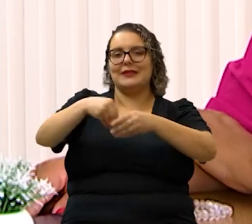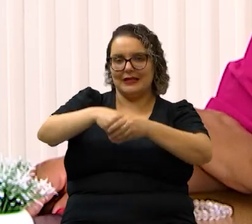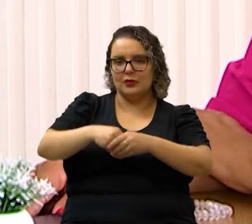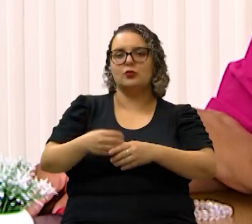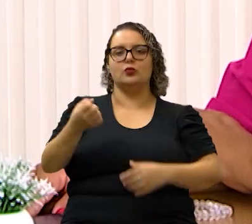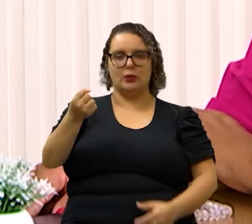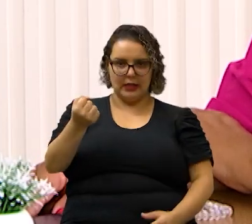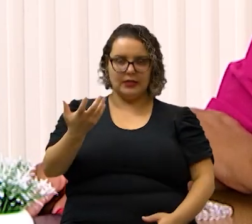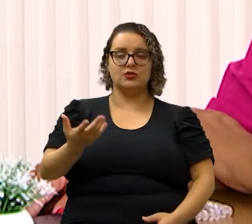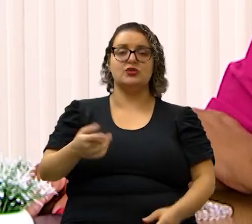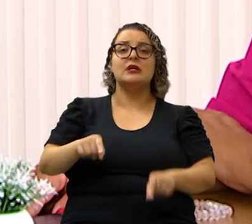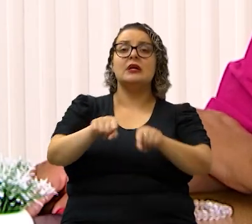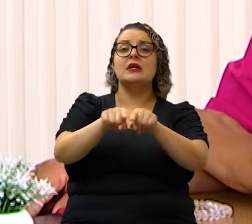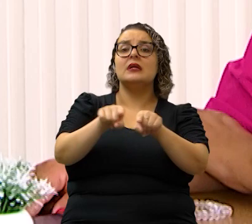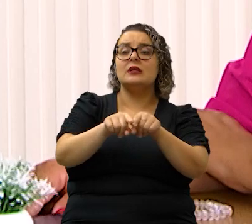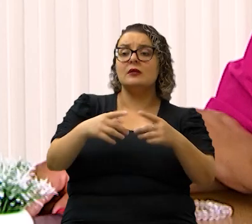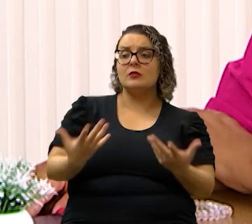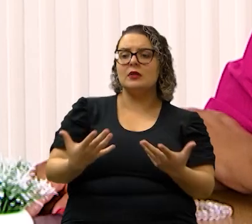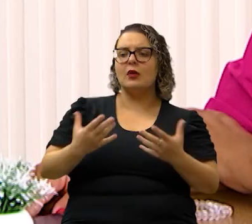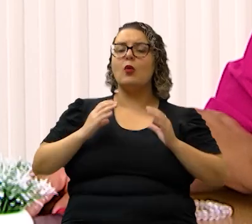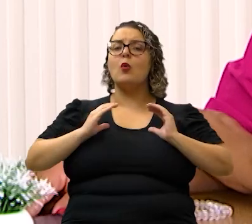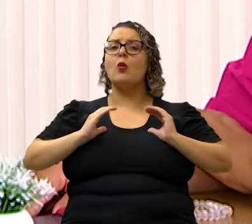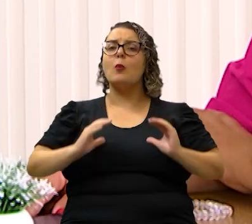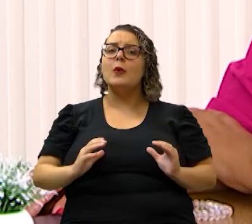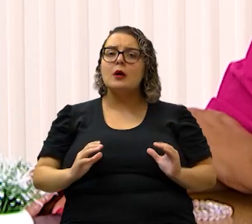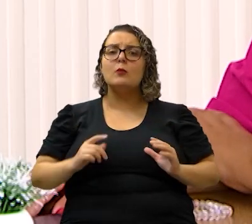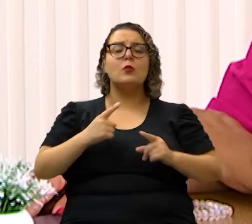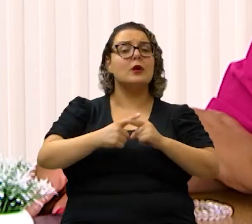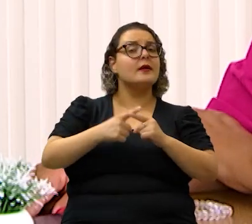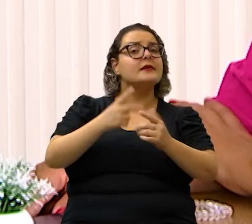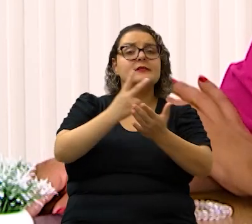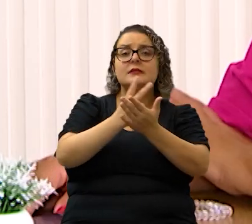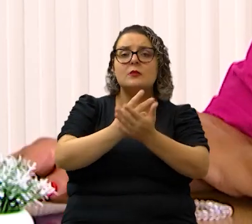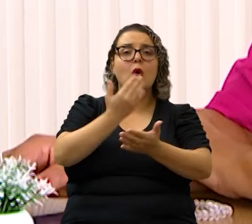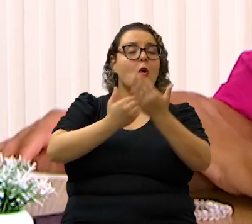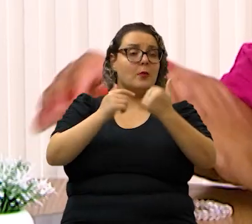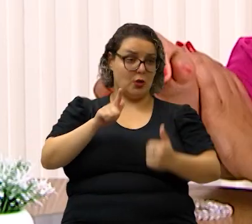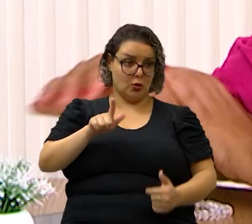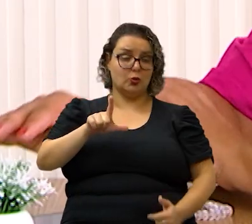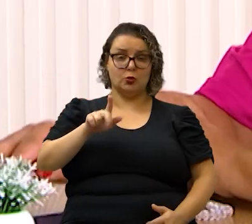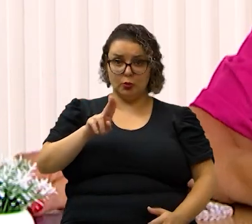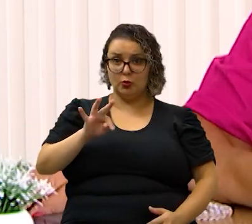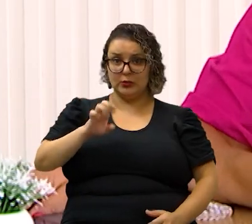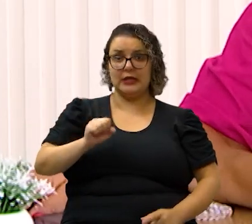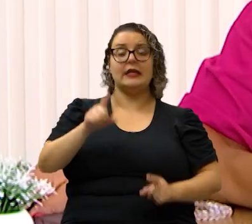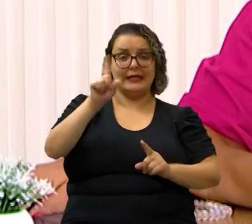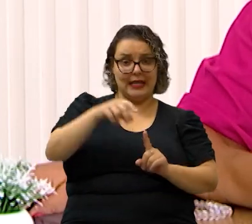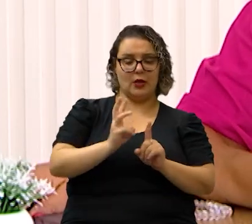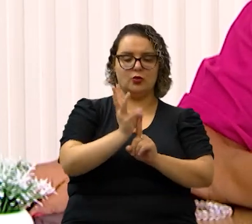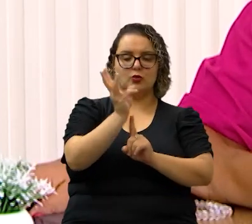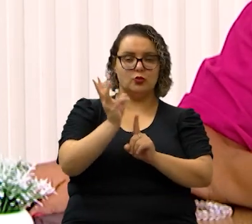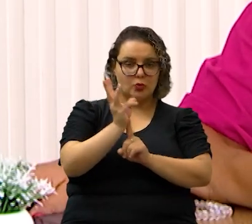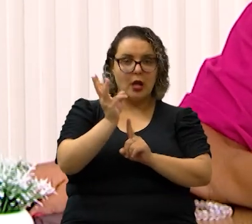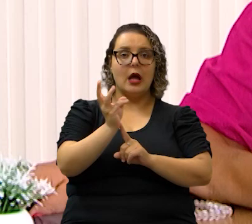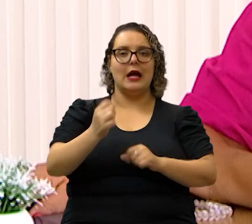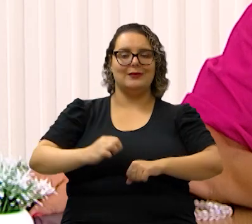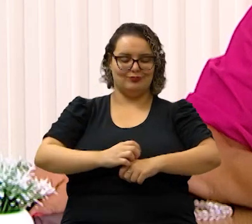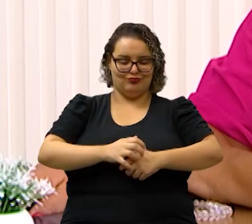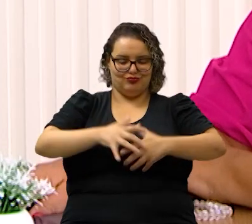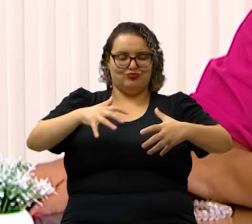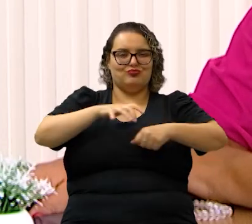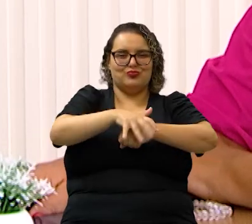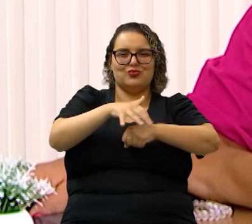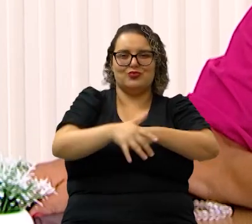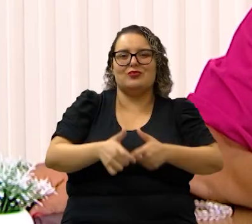e também quanto à parte comportamental, porque toda vez que você come muito glúten, que vem do trigo, a inflamação é